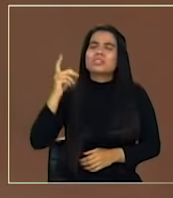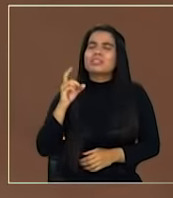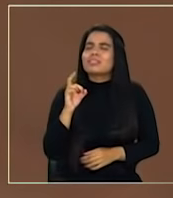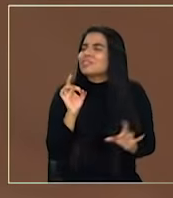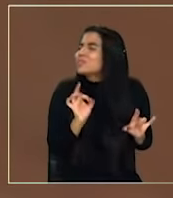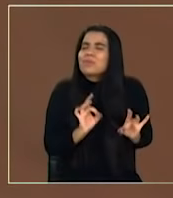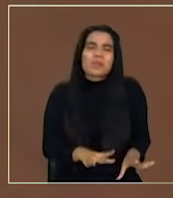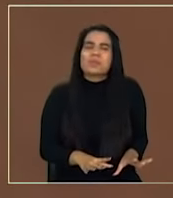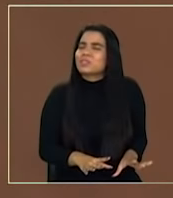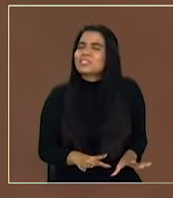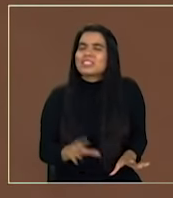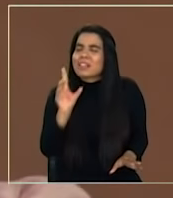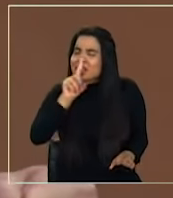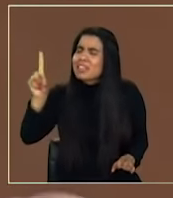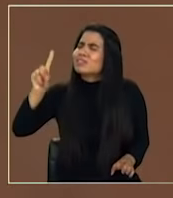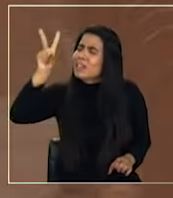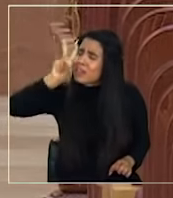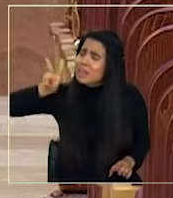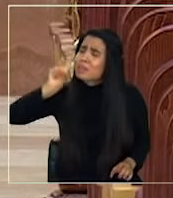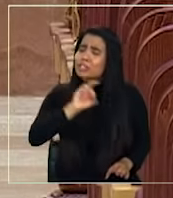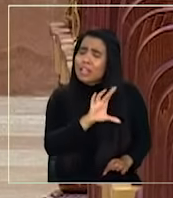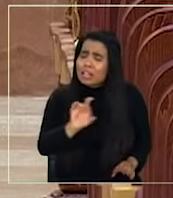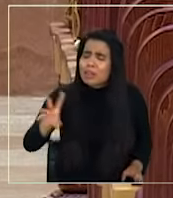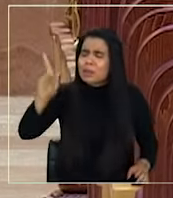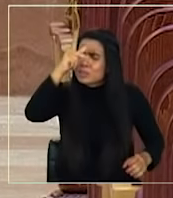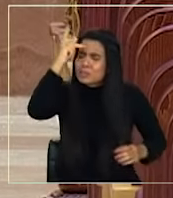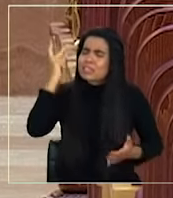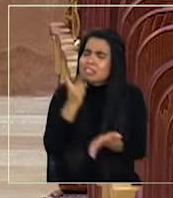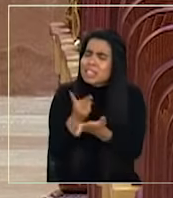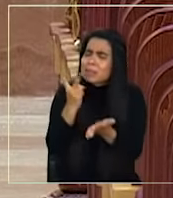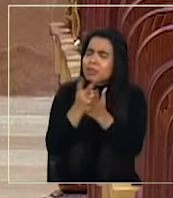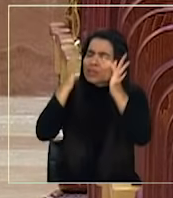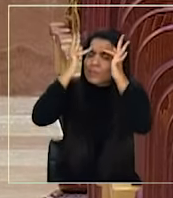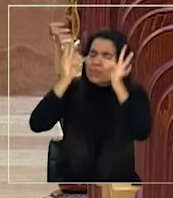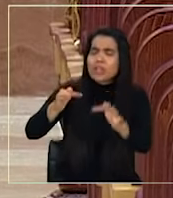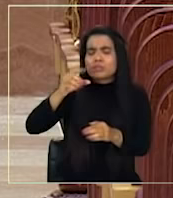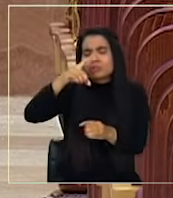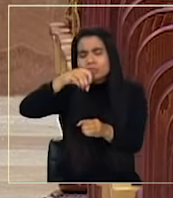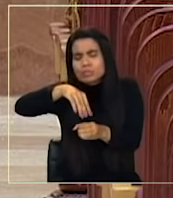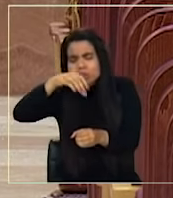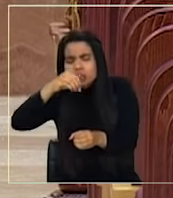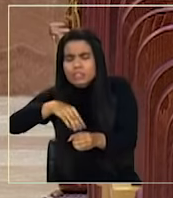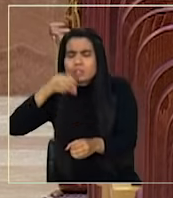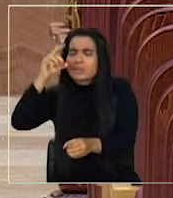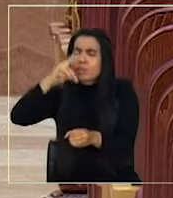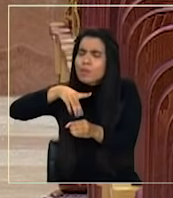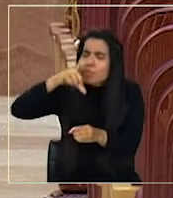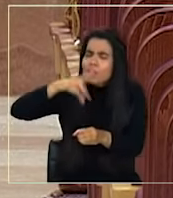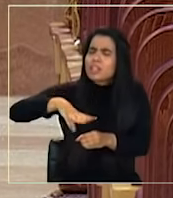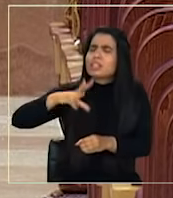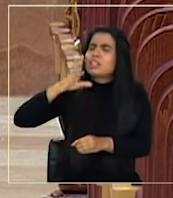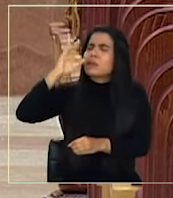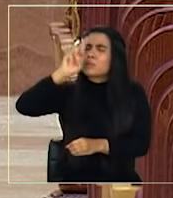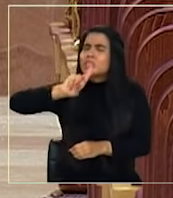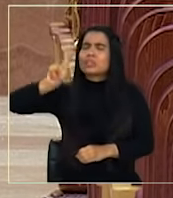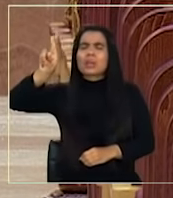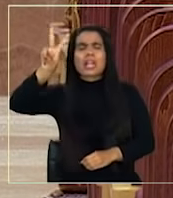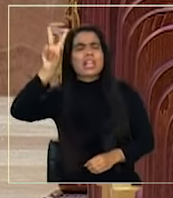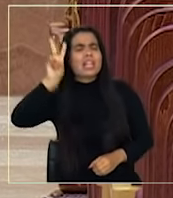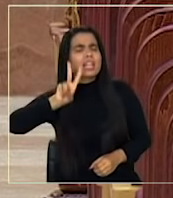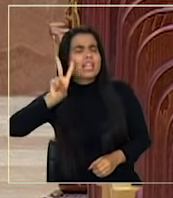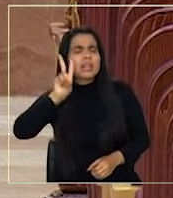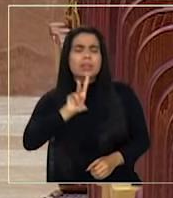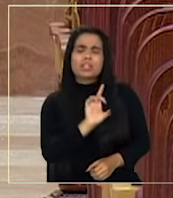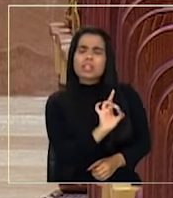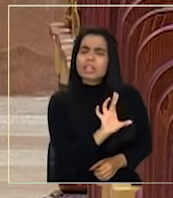tua casa, meu Senhor, tem sido fiéis nos seus dízimos, nas suas ofertas, nos seus votos, meu Senhor, lembra-te dessas